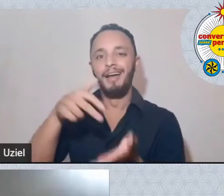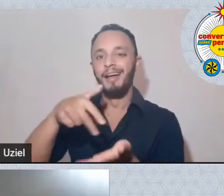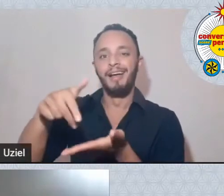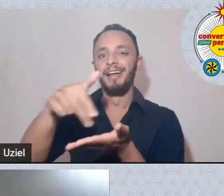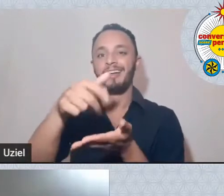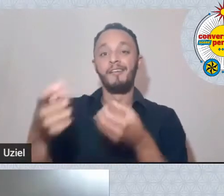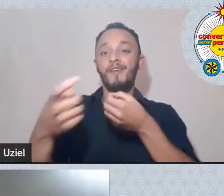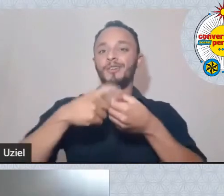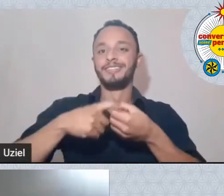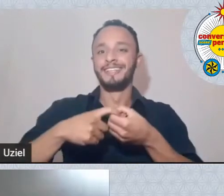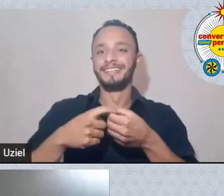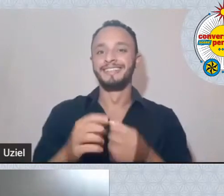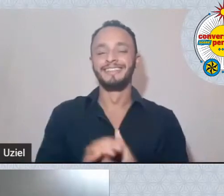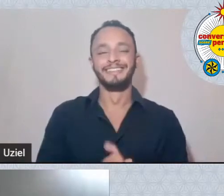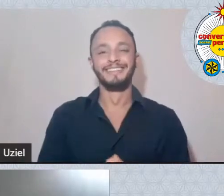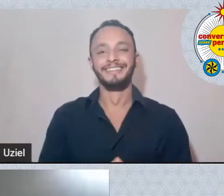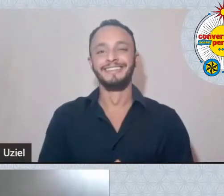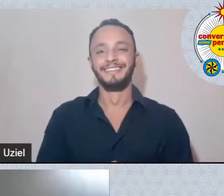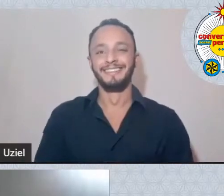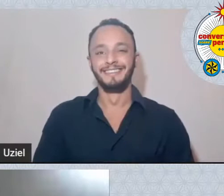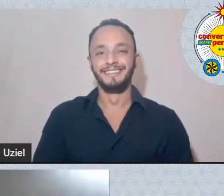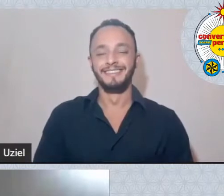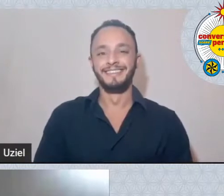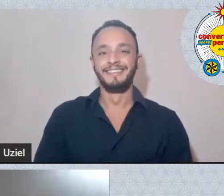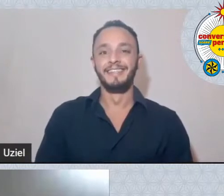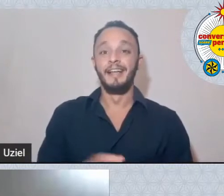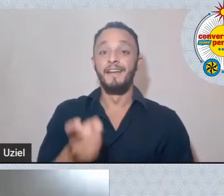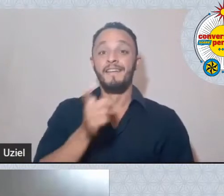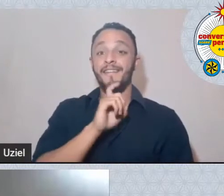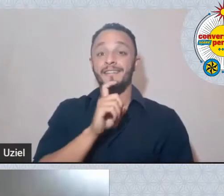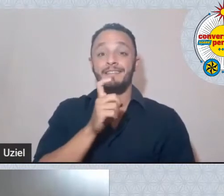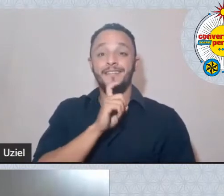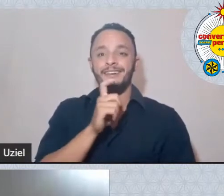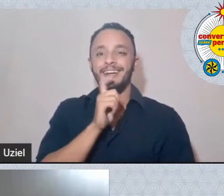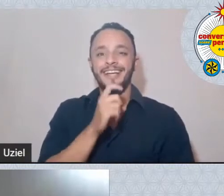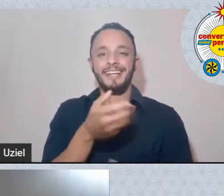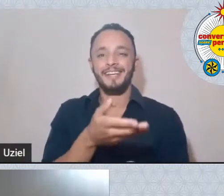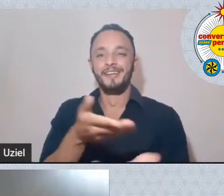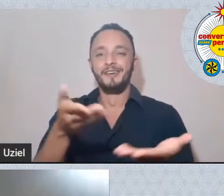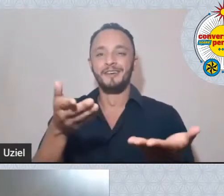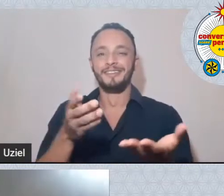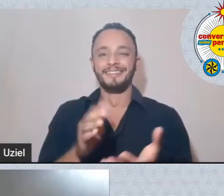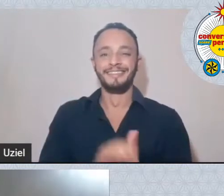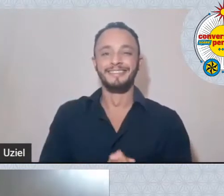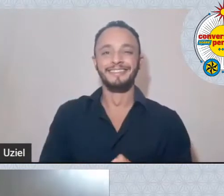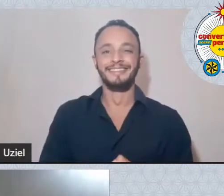fio para essa Ariadne, Dunker. Haja fio para essa Ariadne.